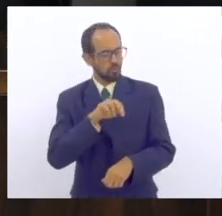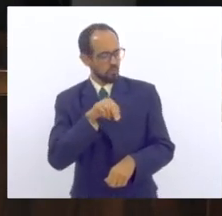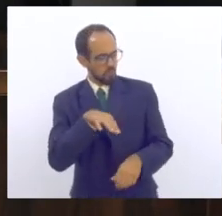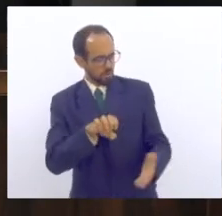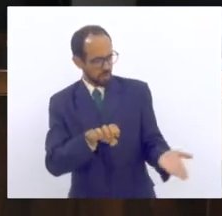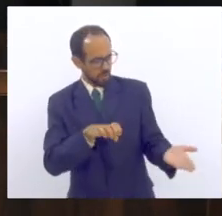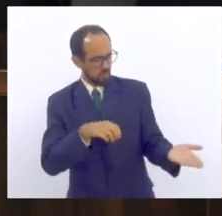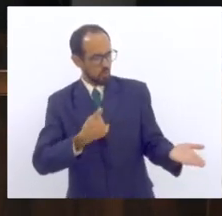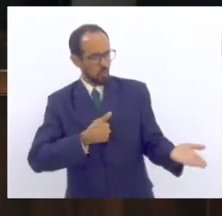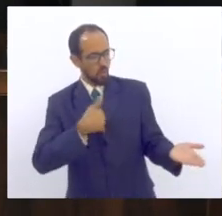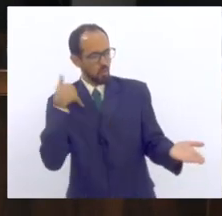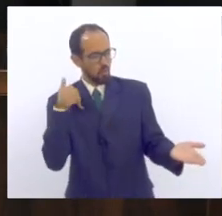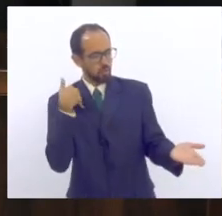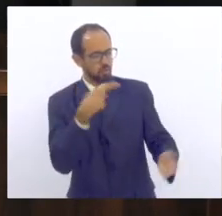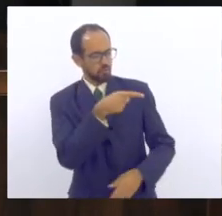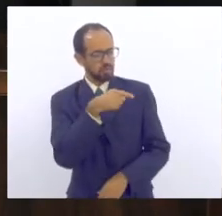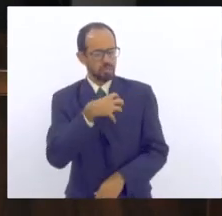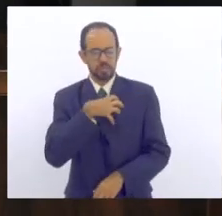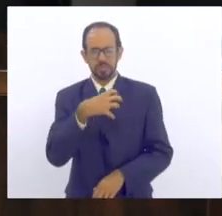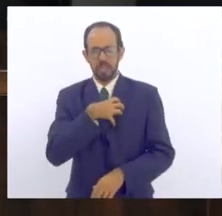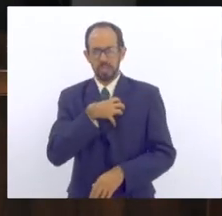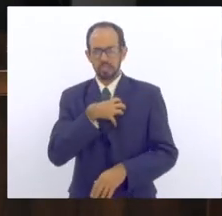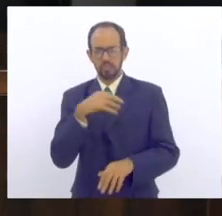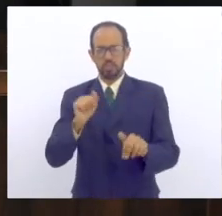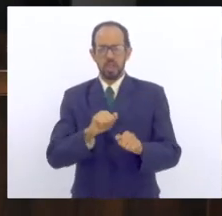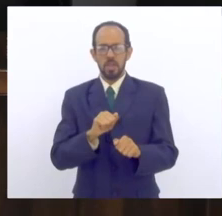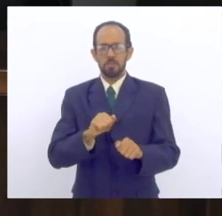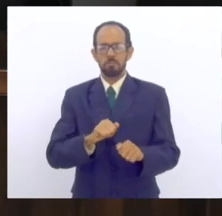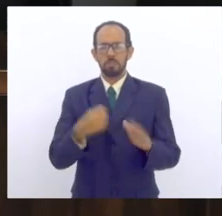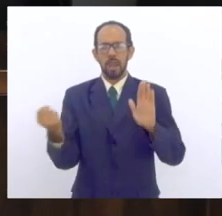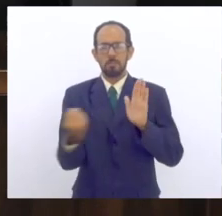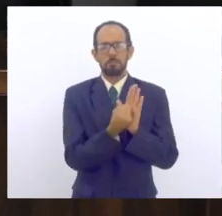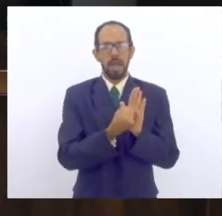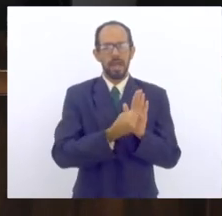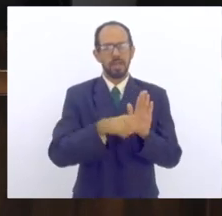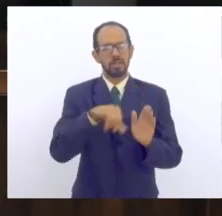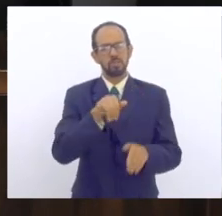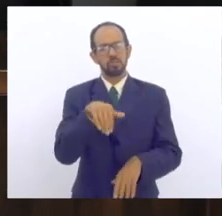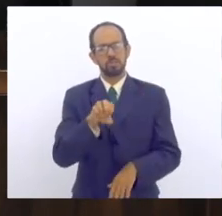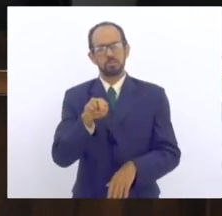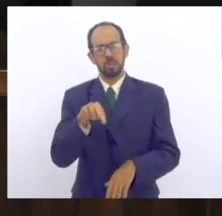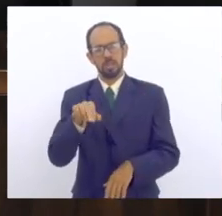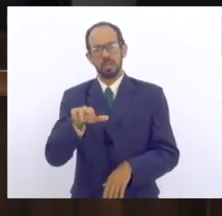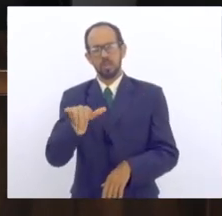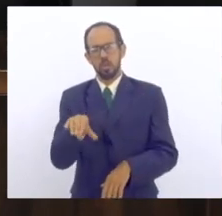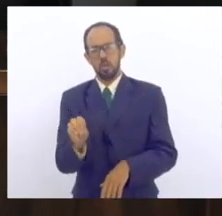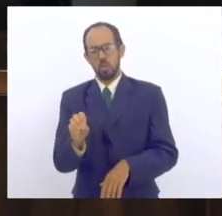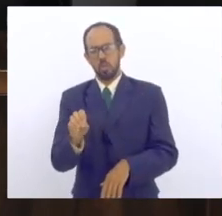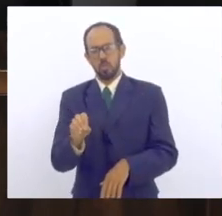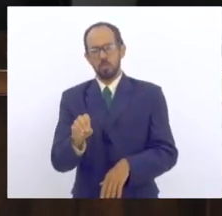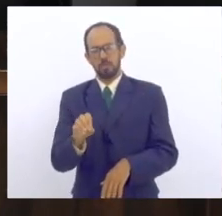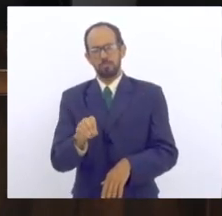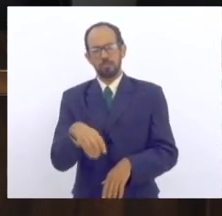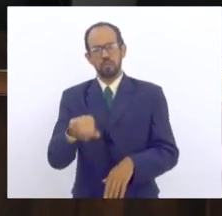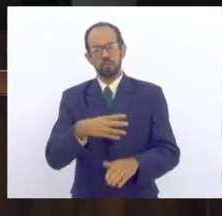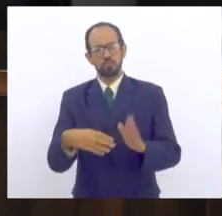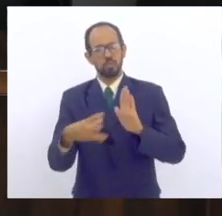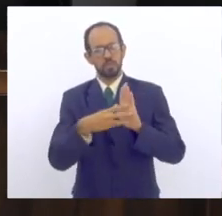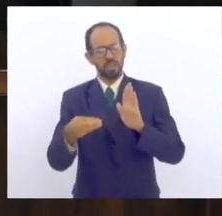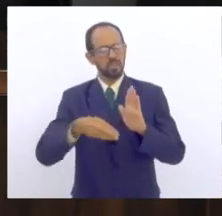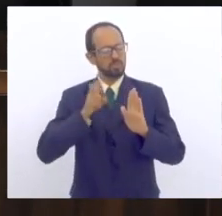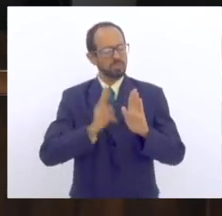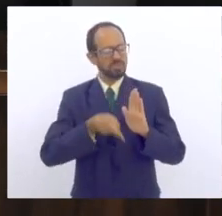devem sentir orgulhoso pelo legado deixado pelo saudoso esmerino os grandes exemplos serão sempre